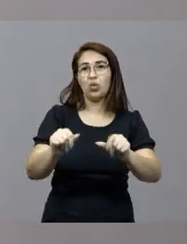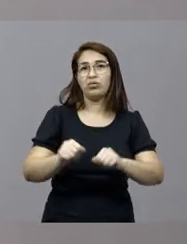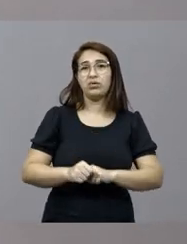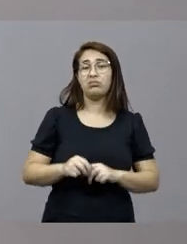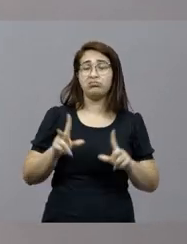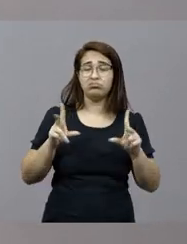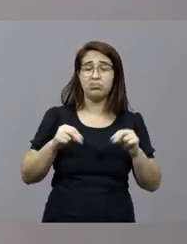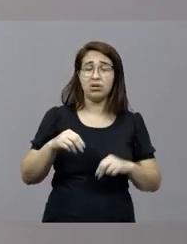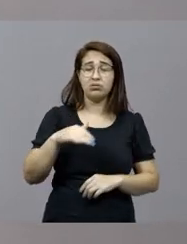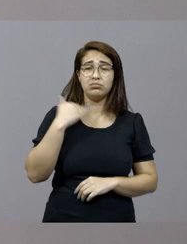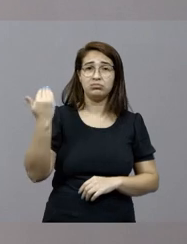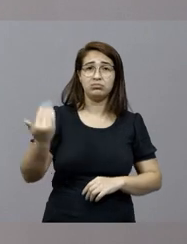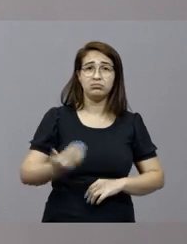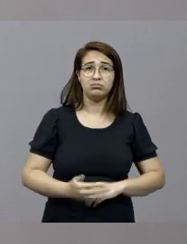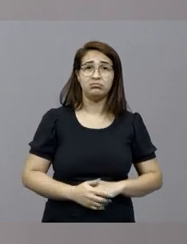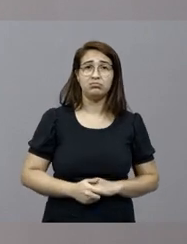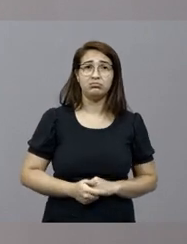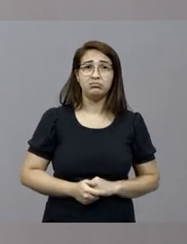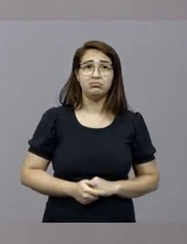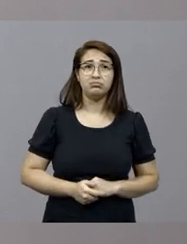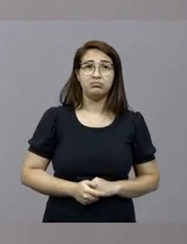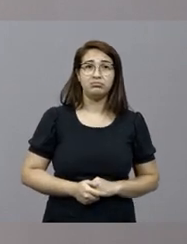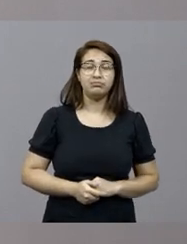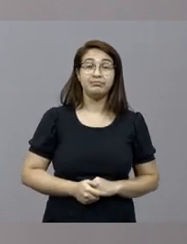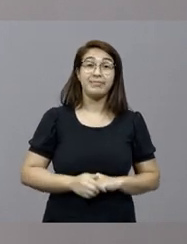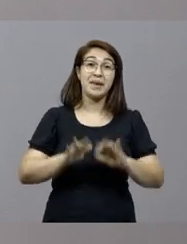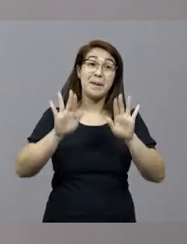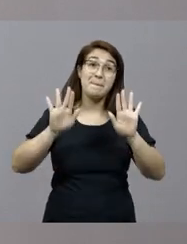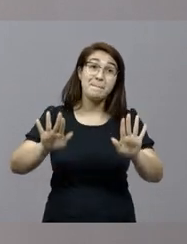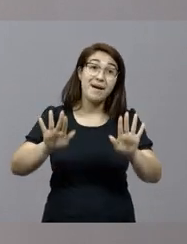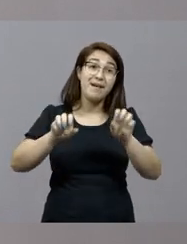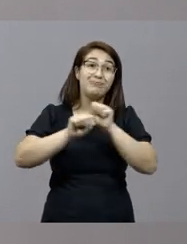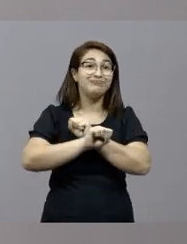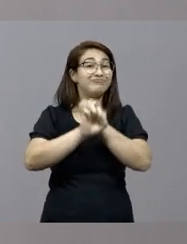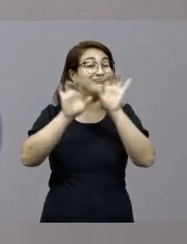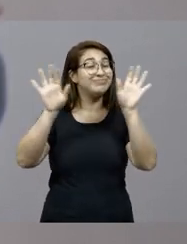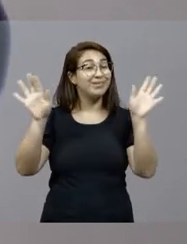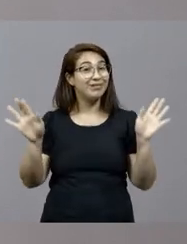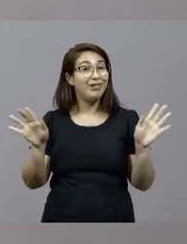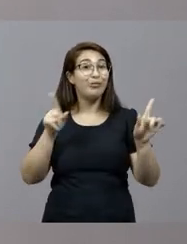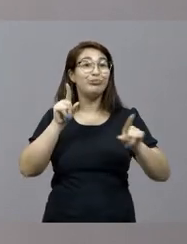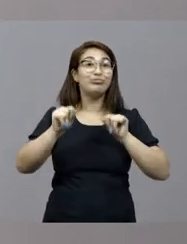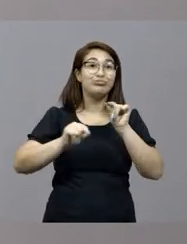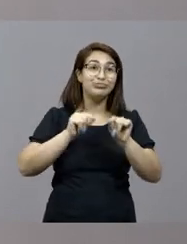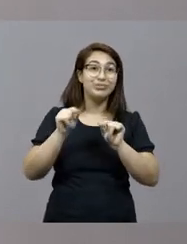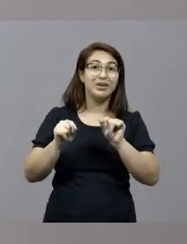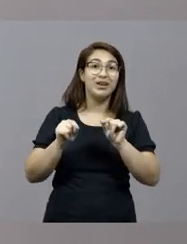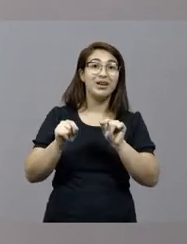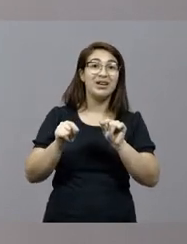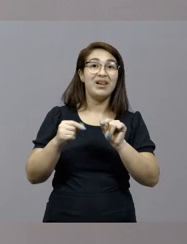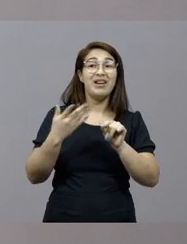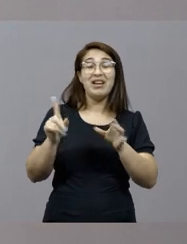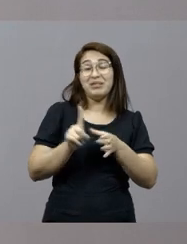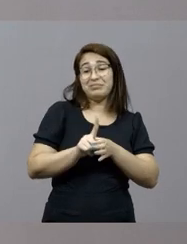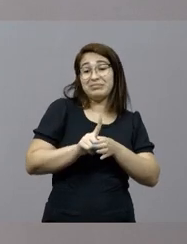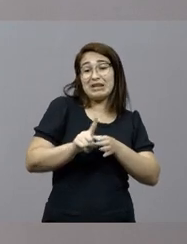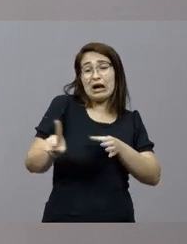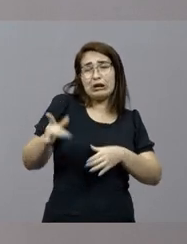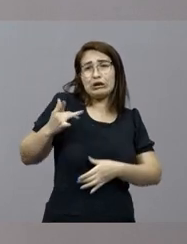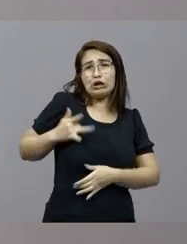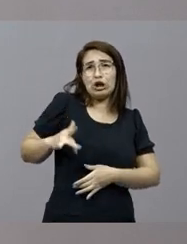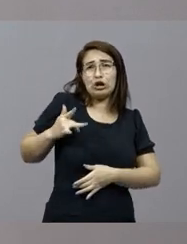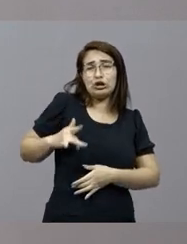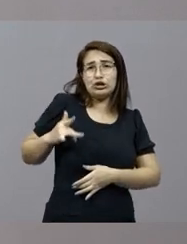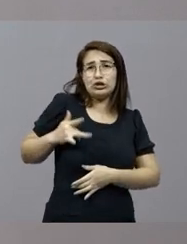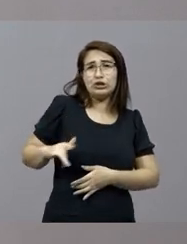mereceu. Mas é claro, né, senhores? Esse aí é o excluído da sociedade.